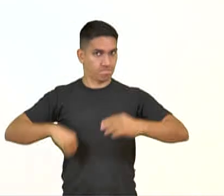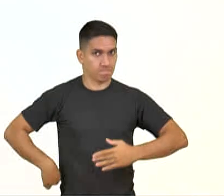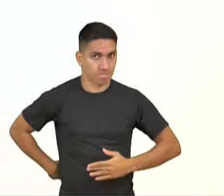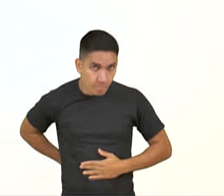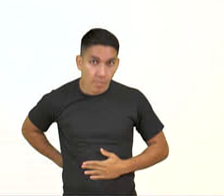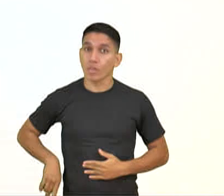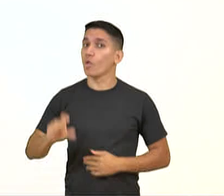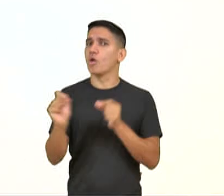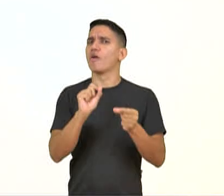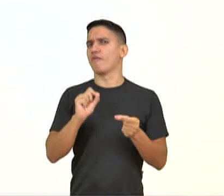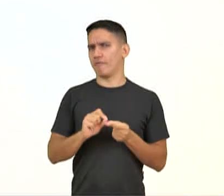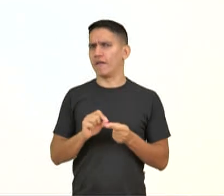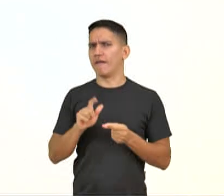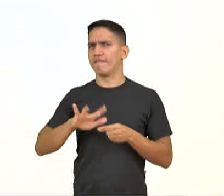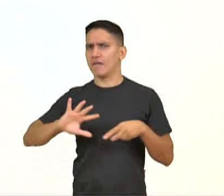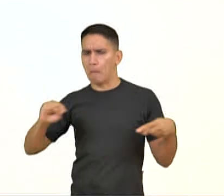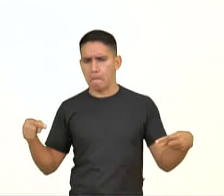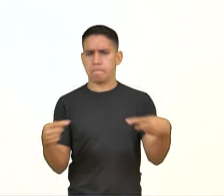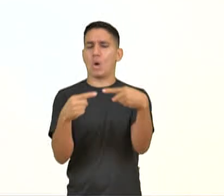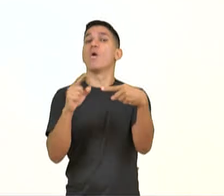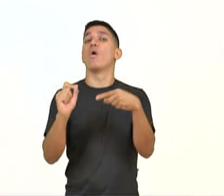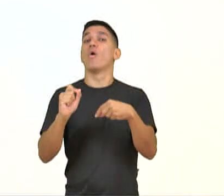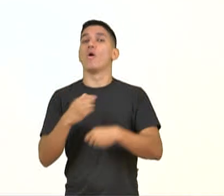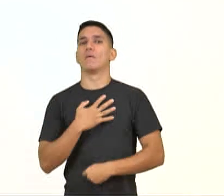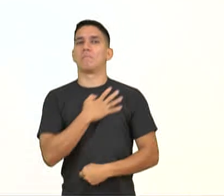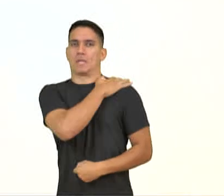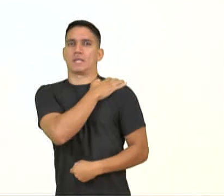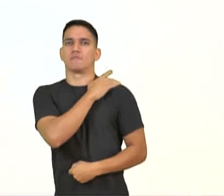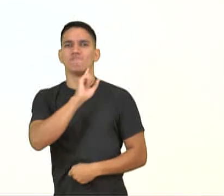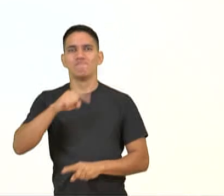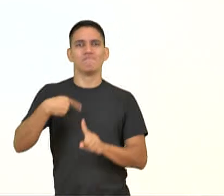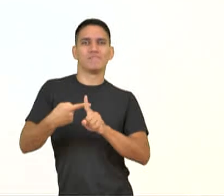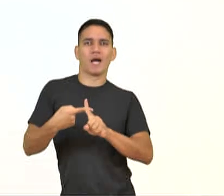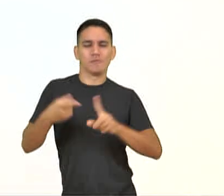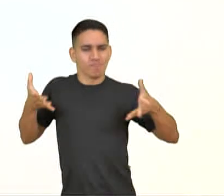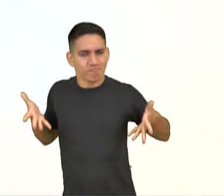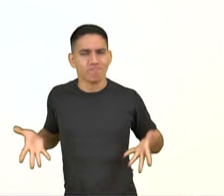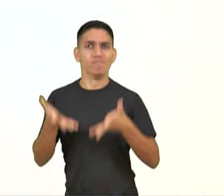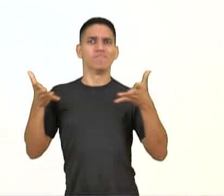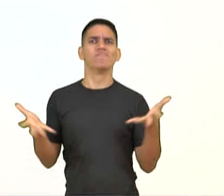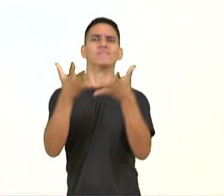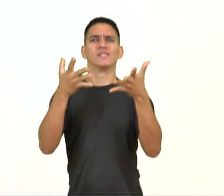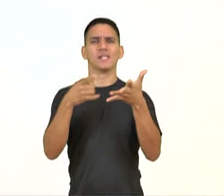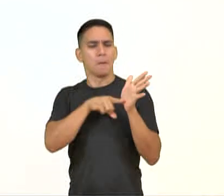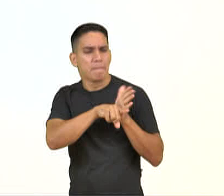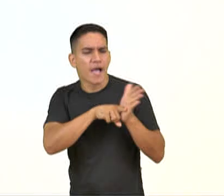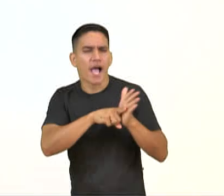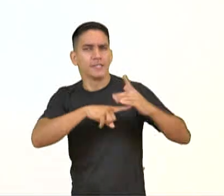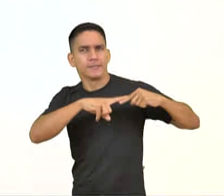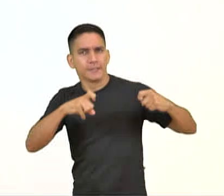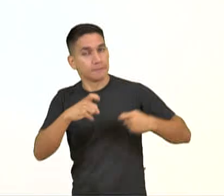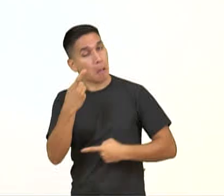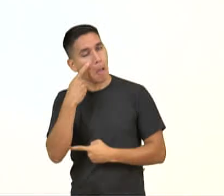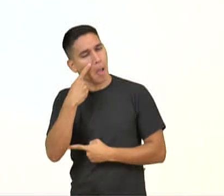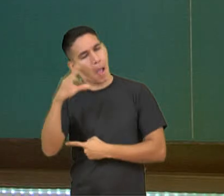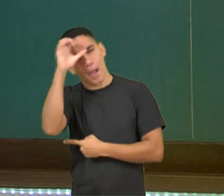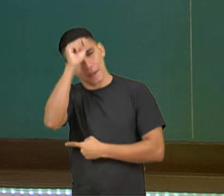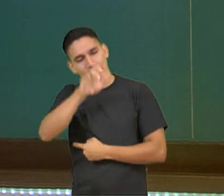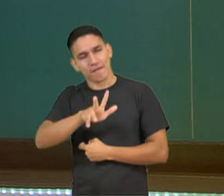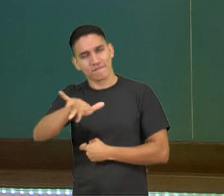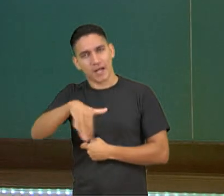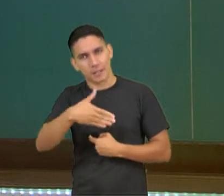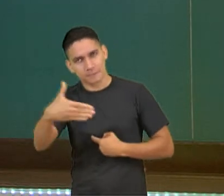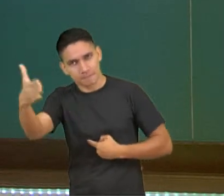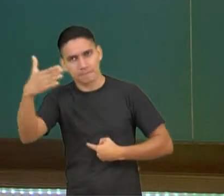vai então aliar a força militar e ao entusiasmo, né, pela ciência. Vamos aprender mais então um pouco sobre